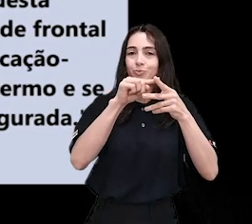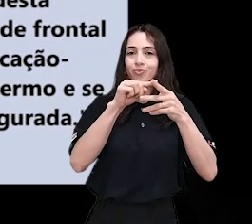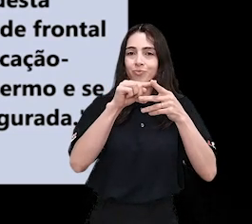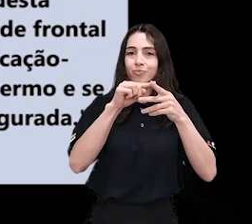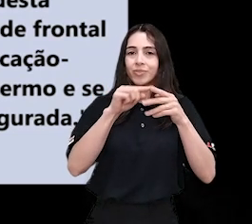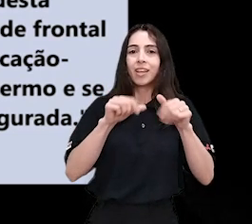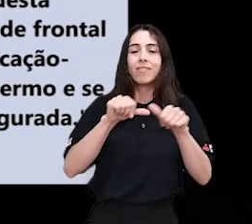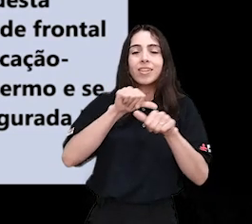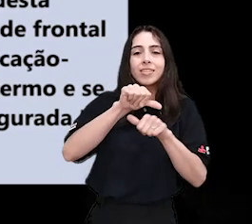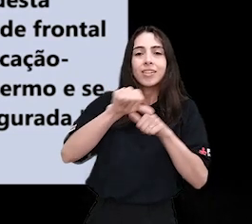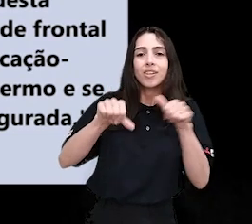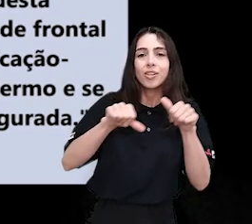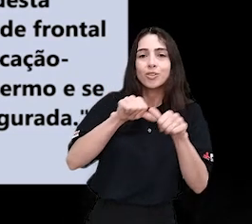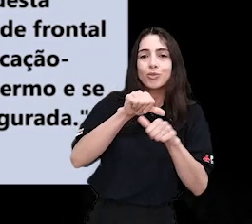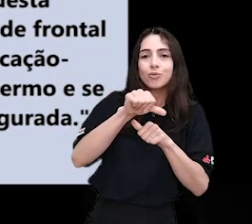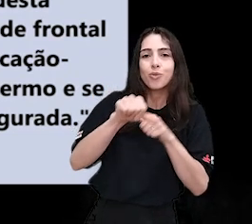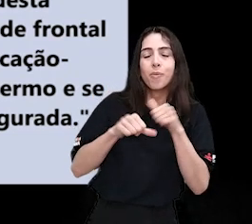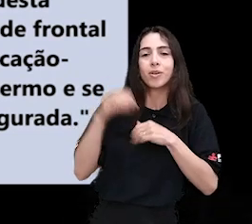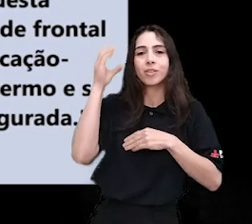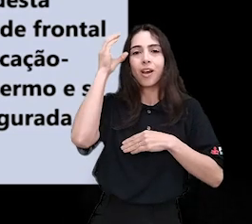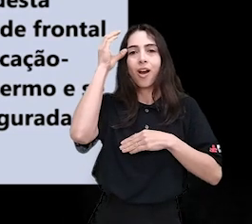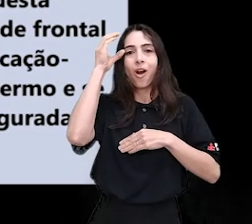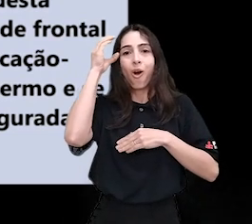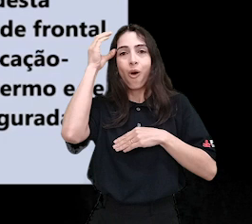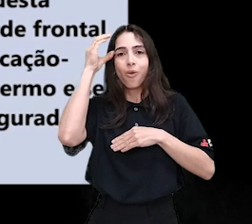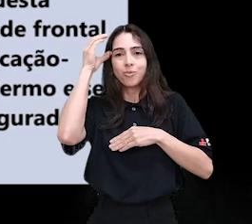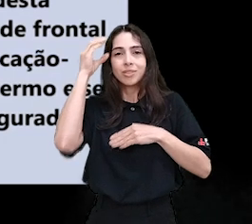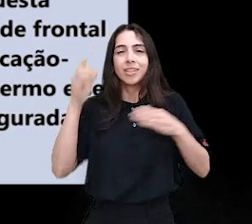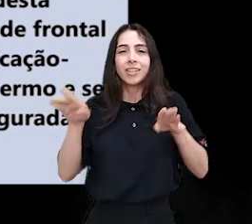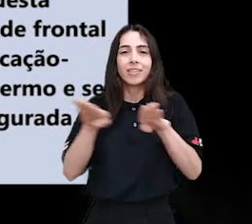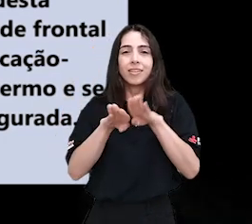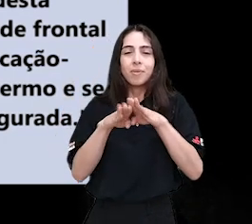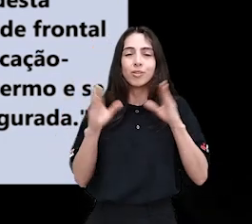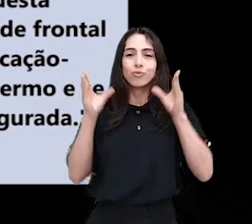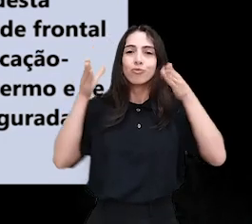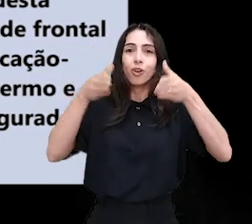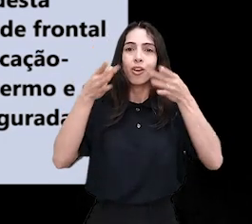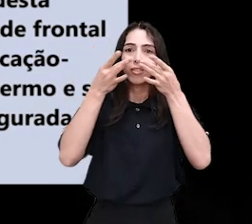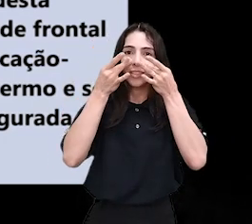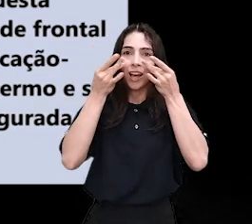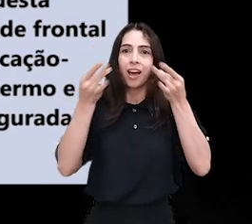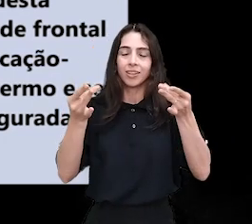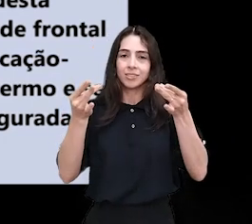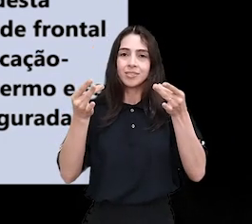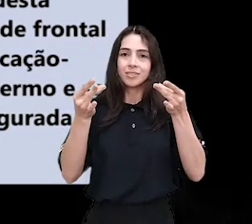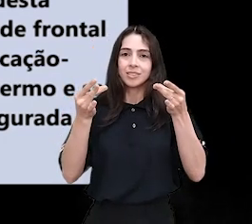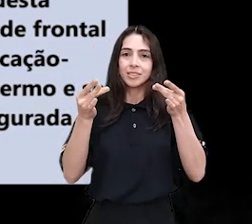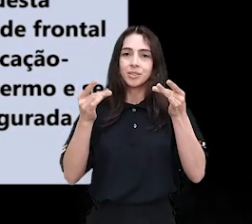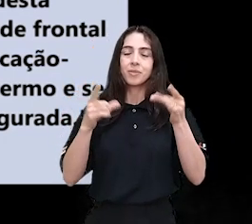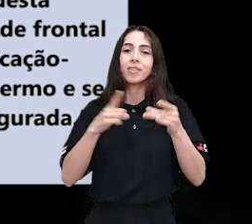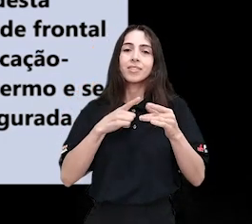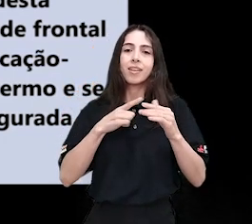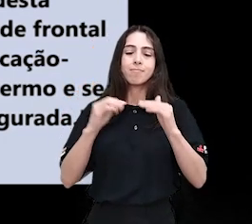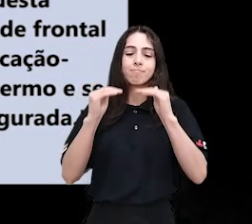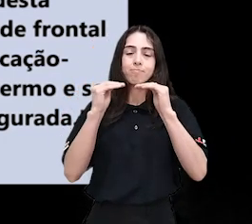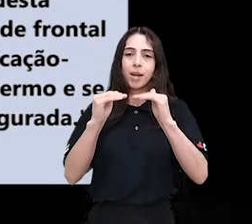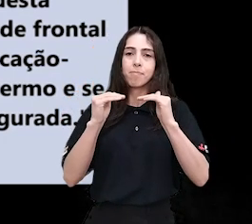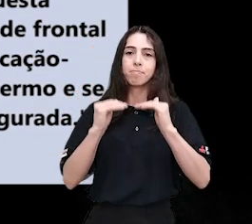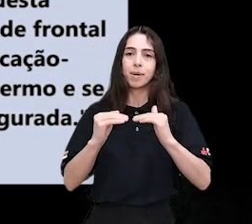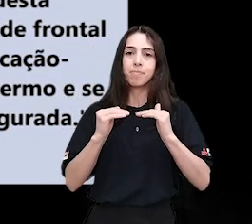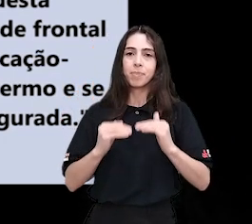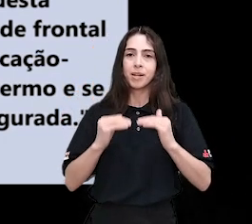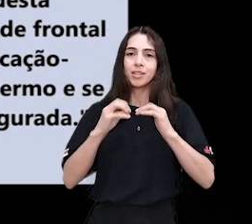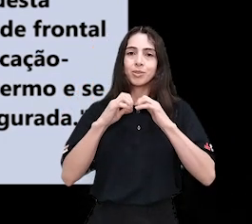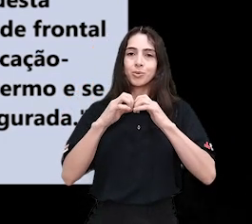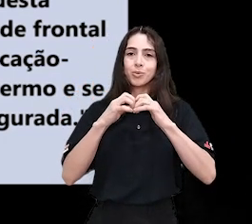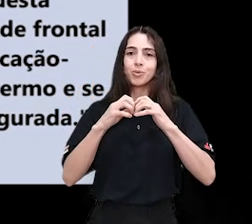subcorticais, permitindo a sua modelação consciente e atencional. Dotada desta